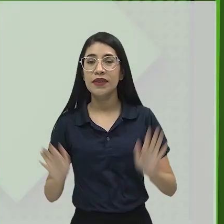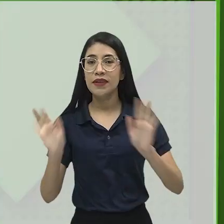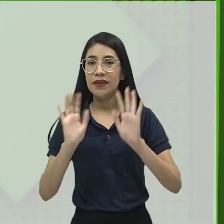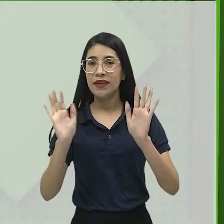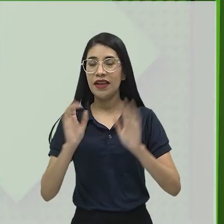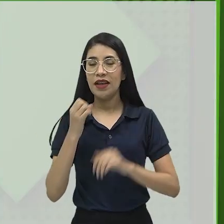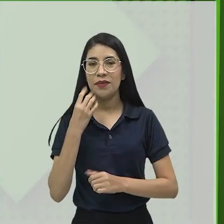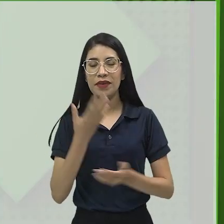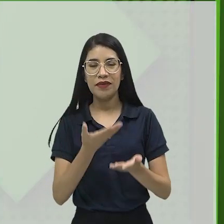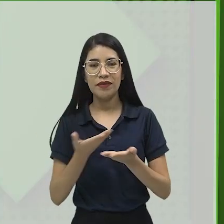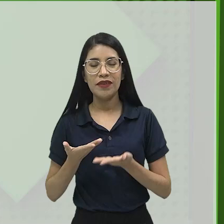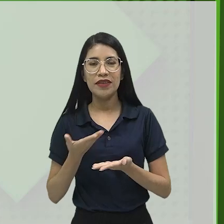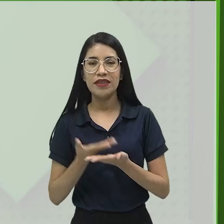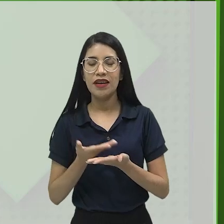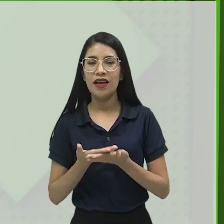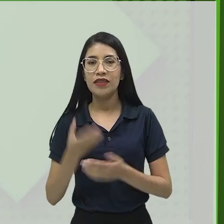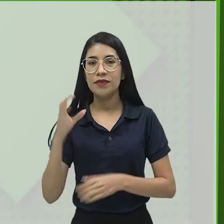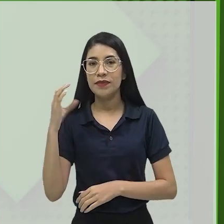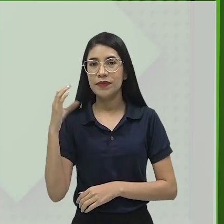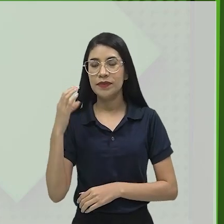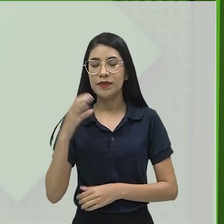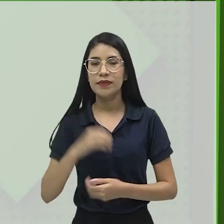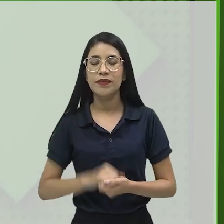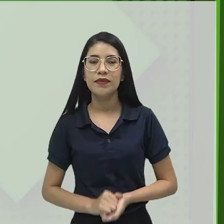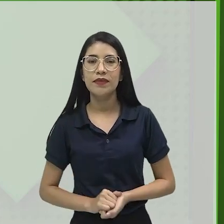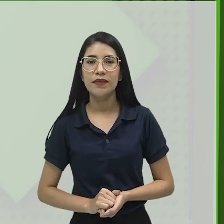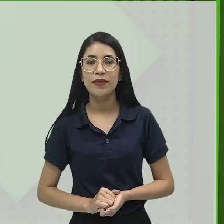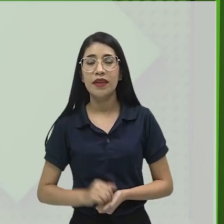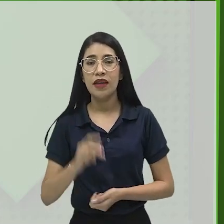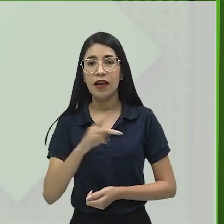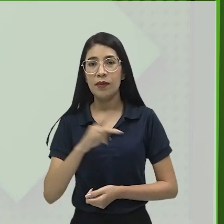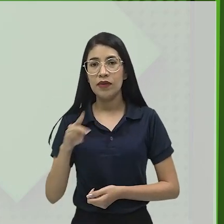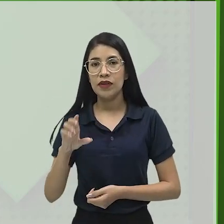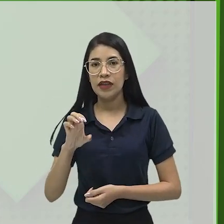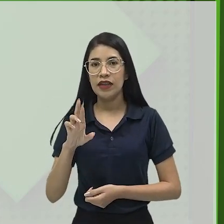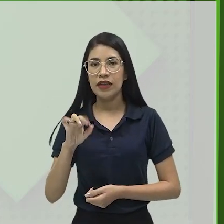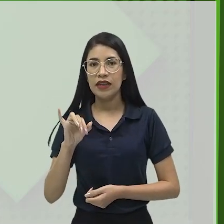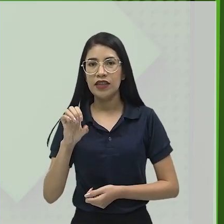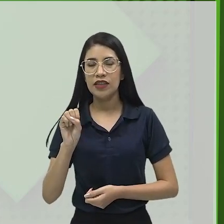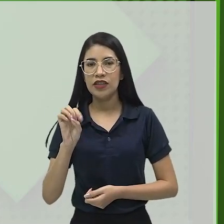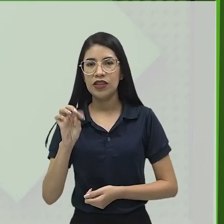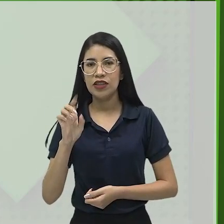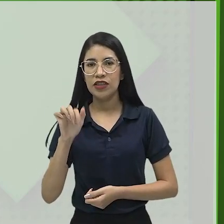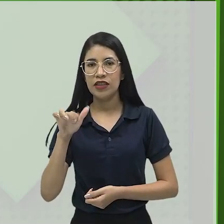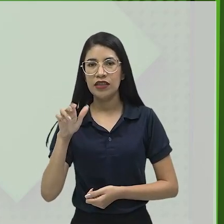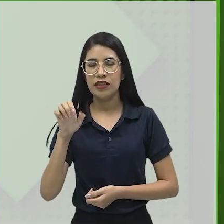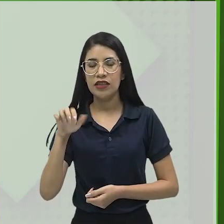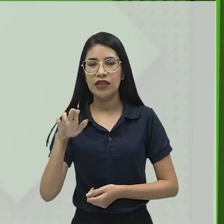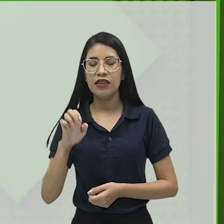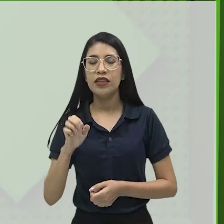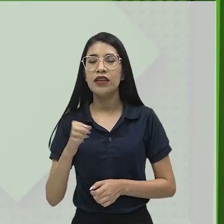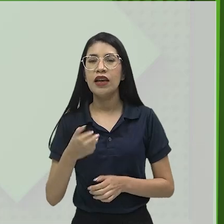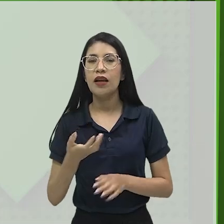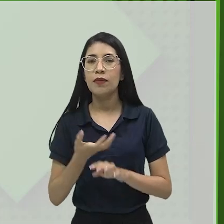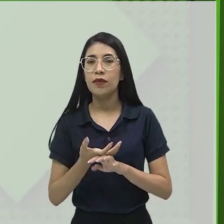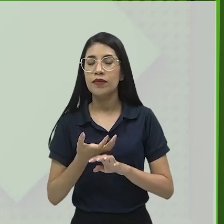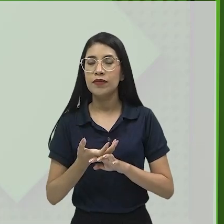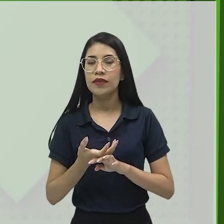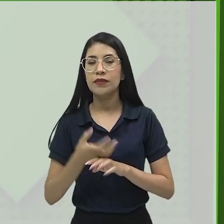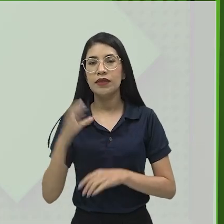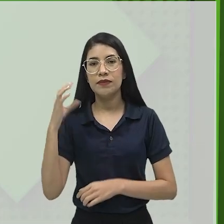Olá, sejam muito bem-vindos à aula de ciências. Eu sou a professora Cristiane Oliveira, a sua professora